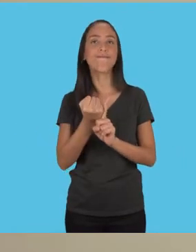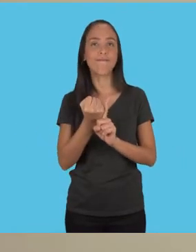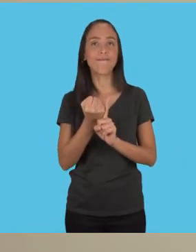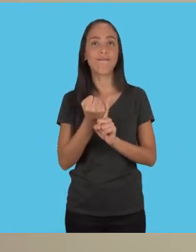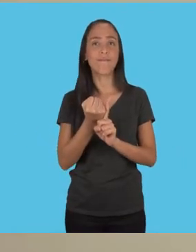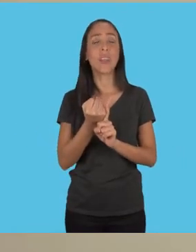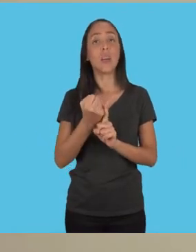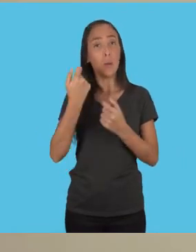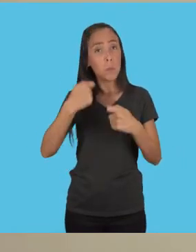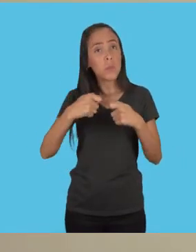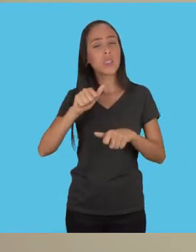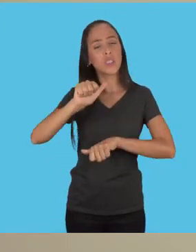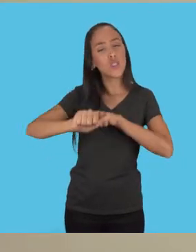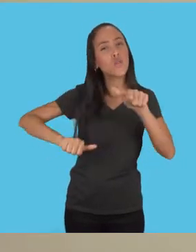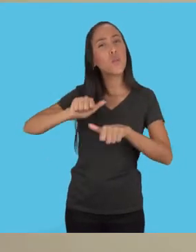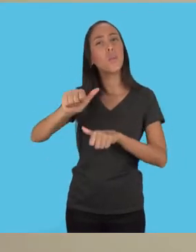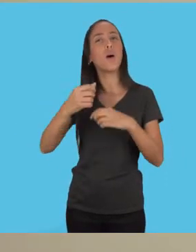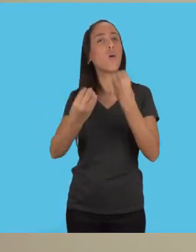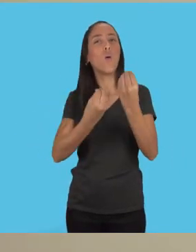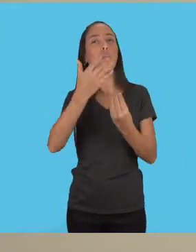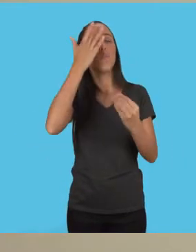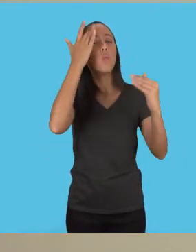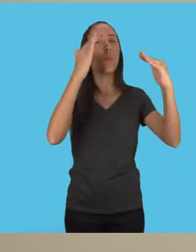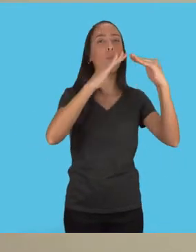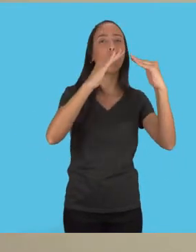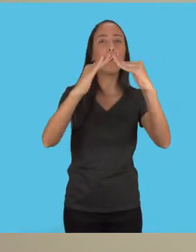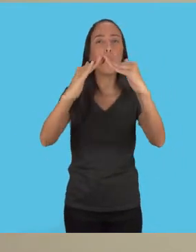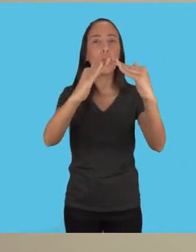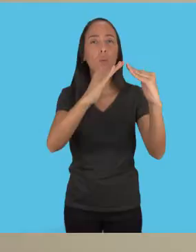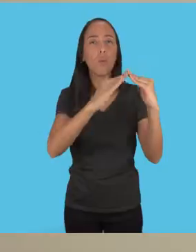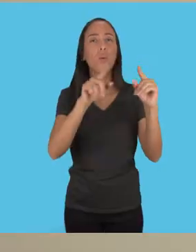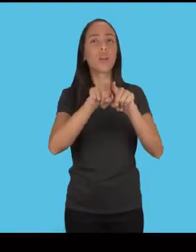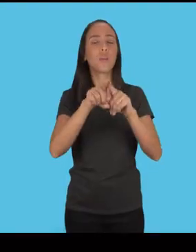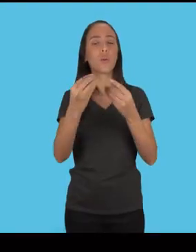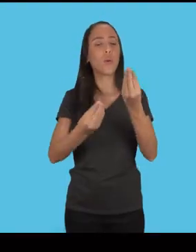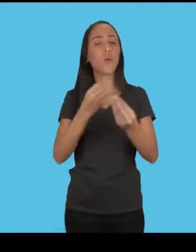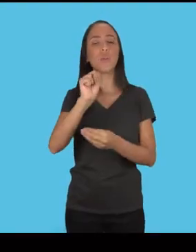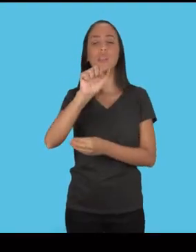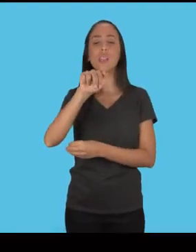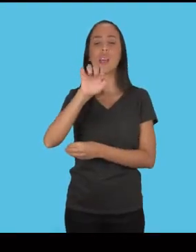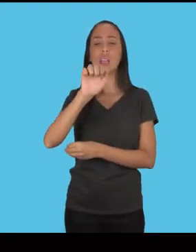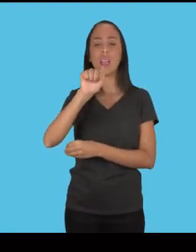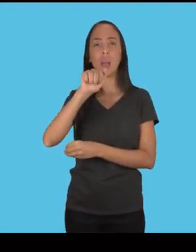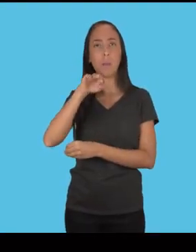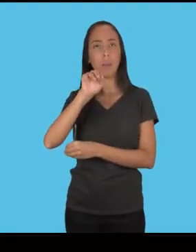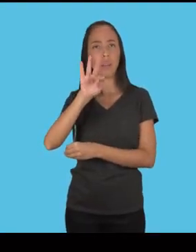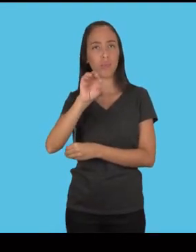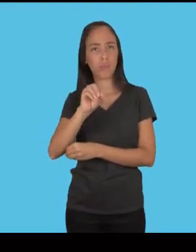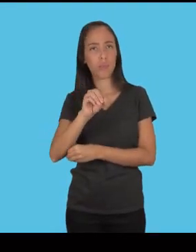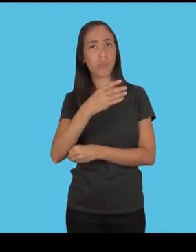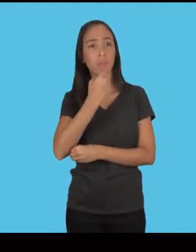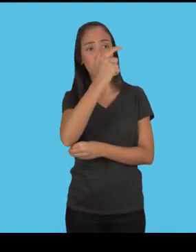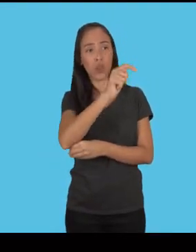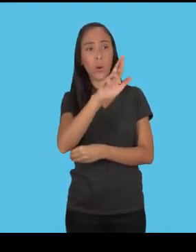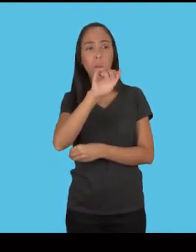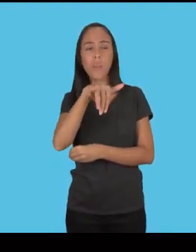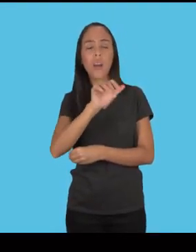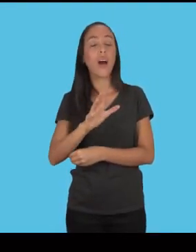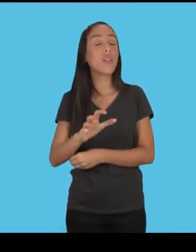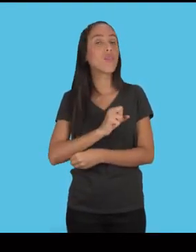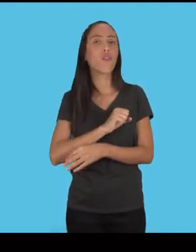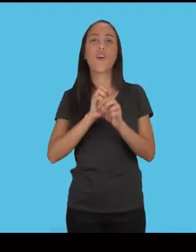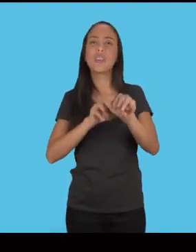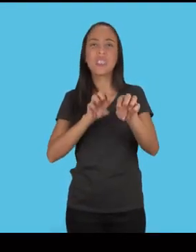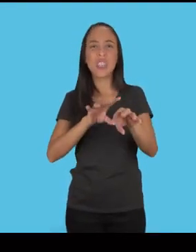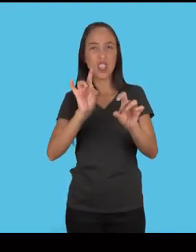Tinha que haver transformação das condições de moradia, das condições de saneamento. O Rey gostava de ensinar. Não é só em aulas